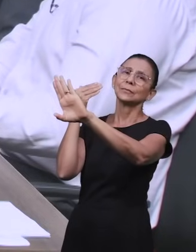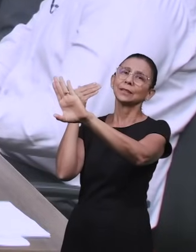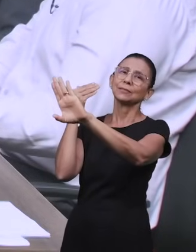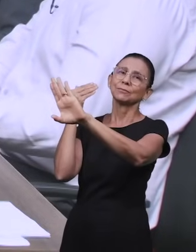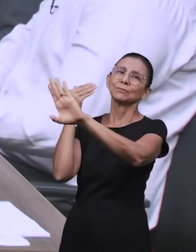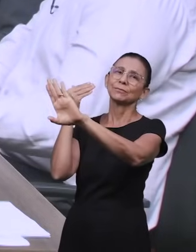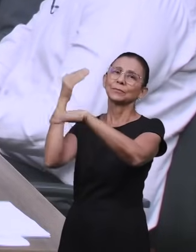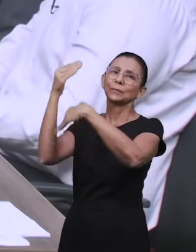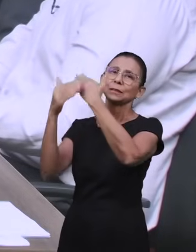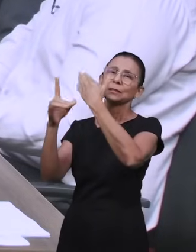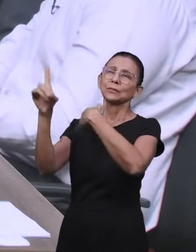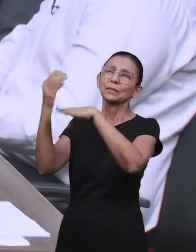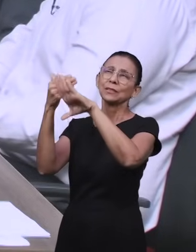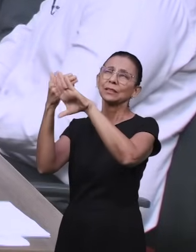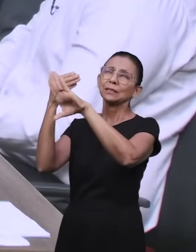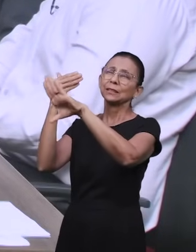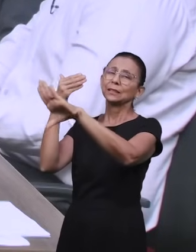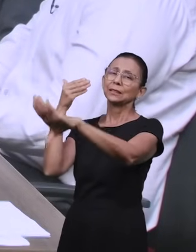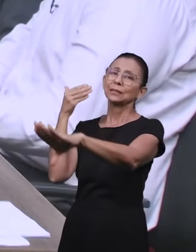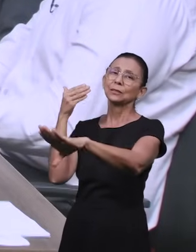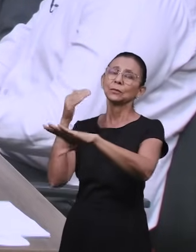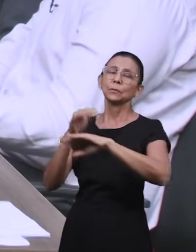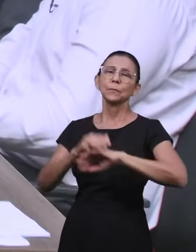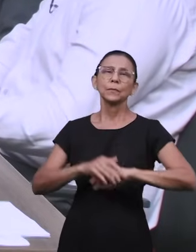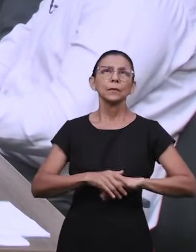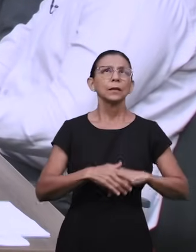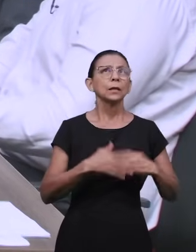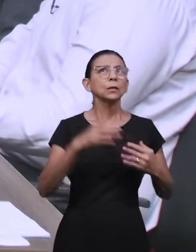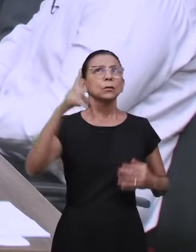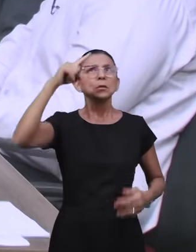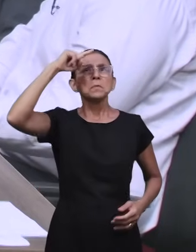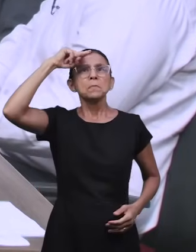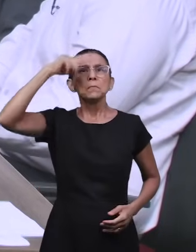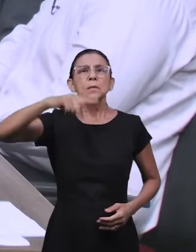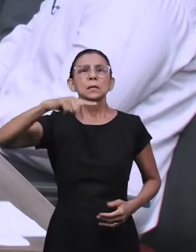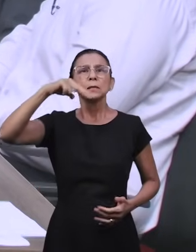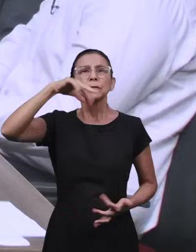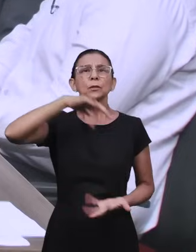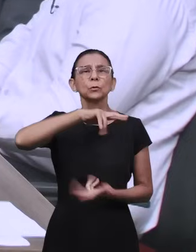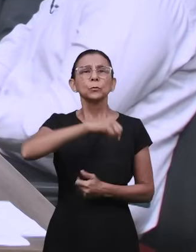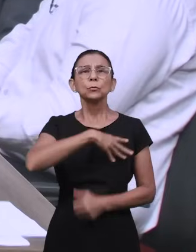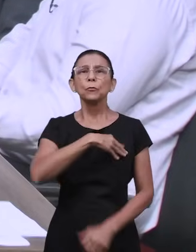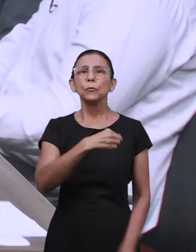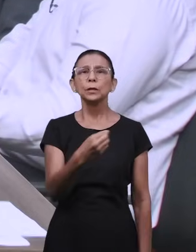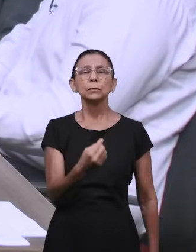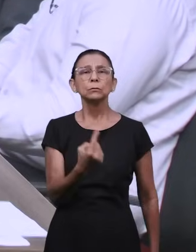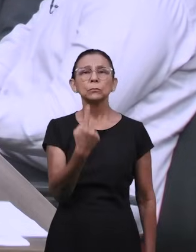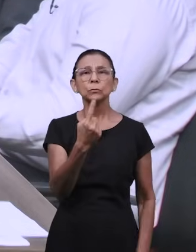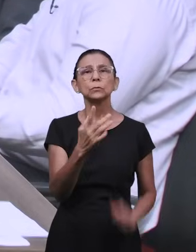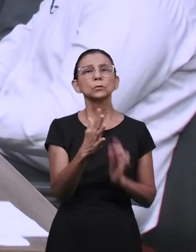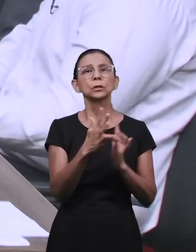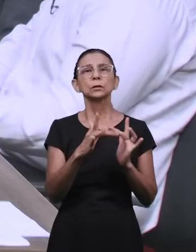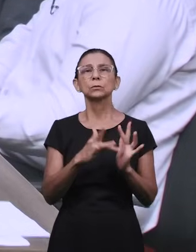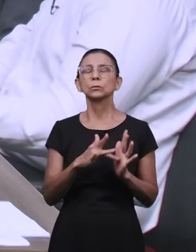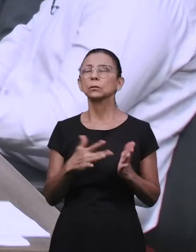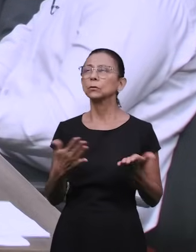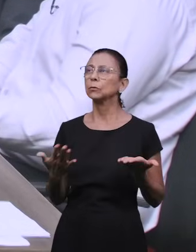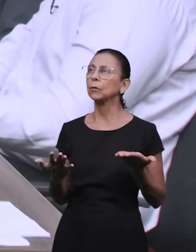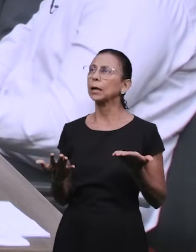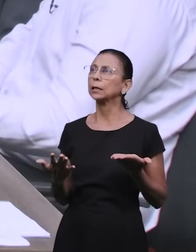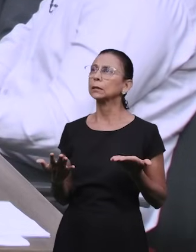Então, Deus, ele envia o seu Filho. E por que que ele é o único? Bom, primeiro,